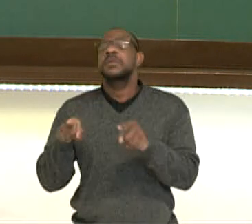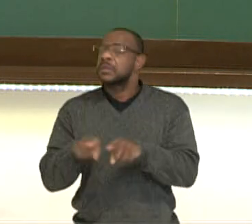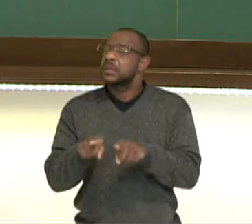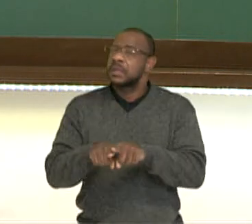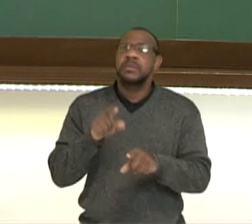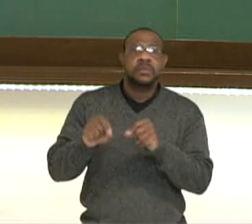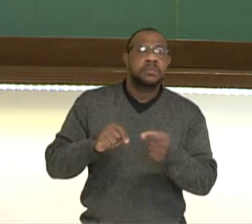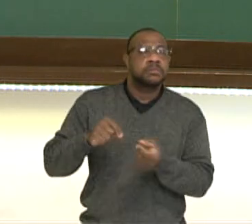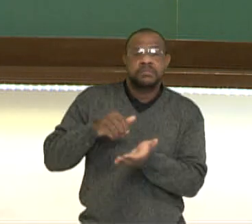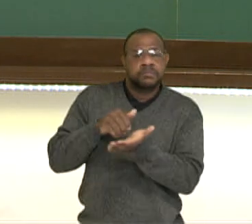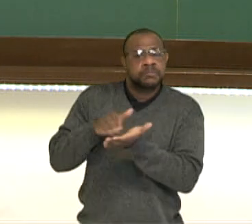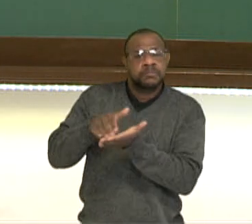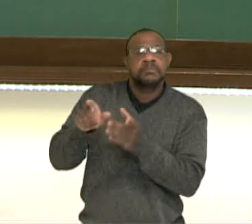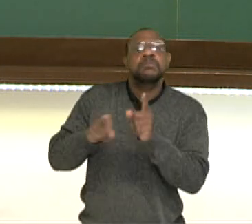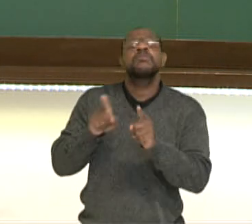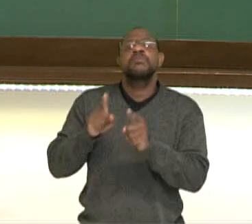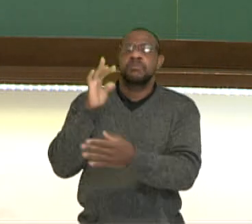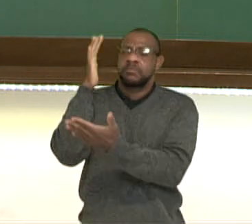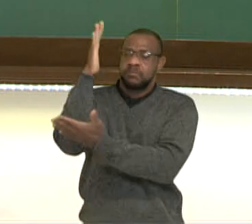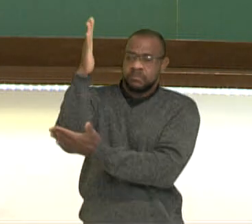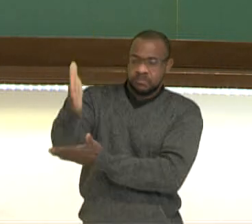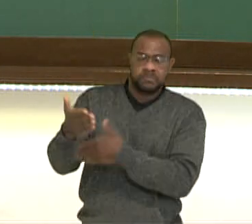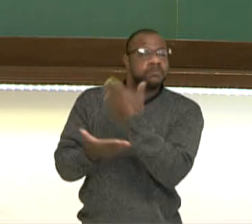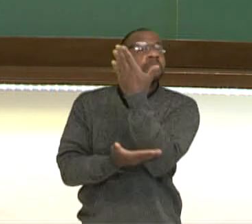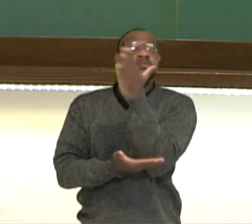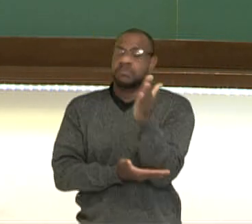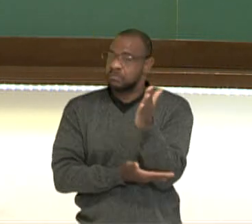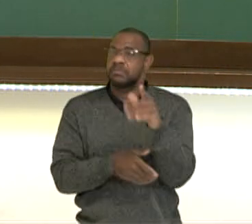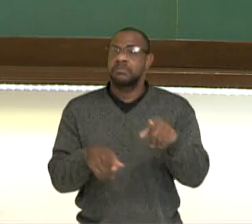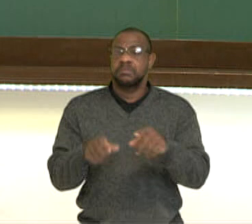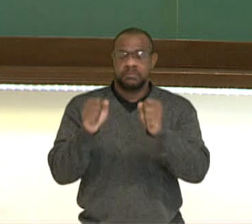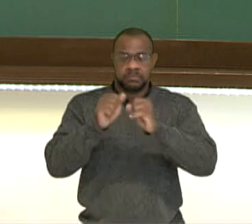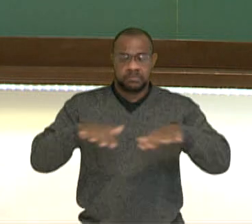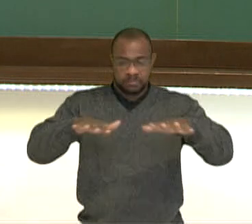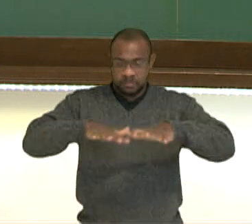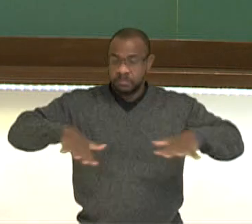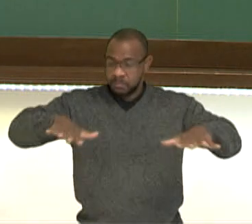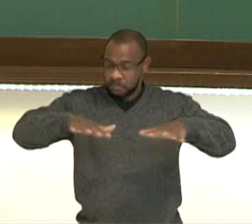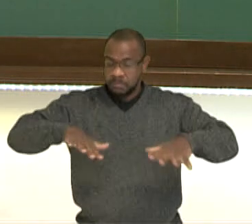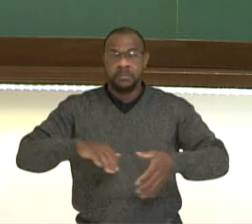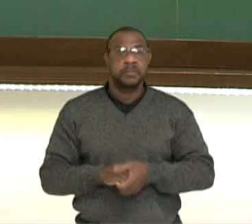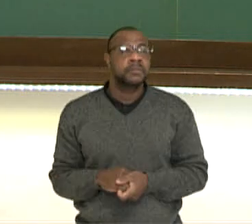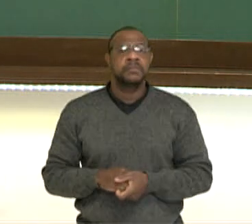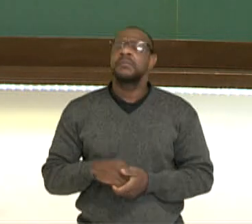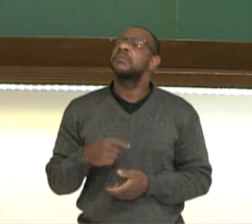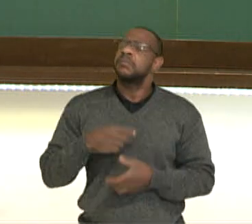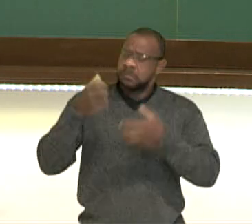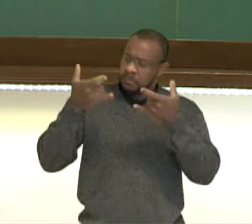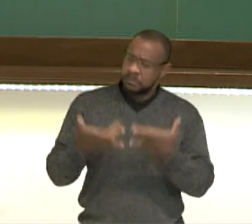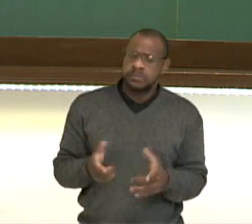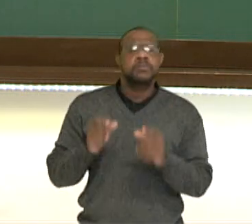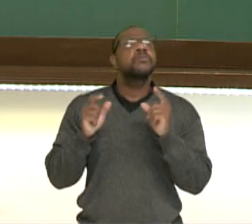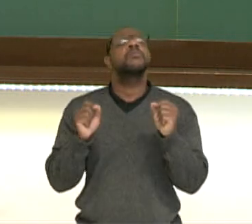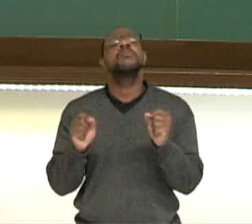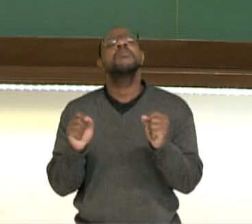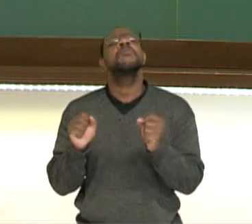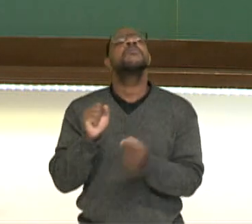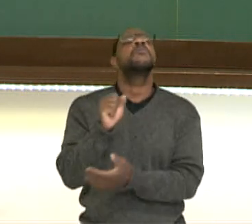sendo responsáveis pela derrubada da vegetação ali natural. Quando a gente fala na